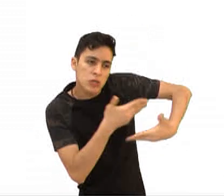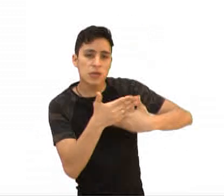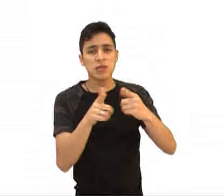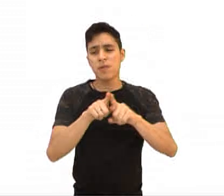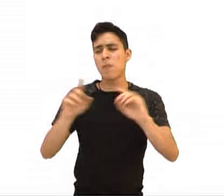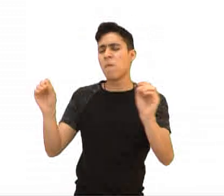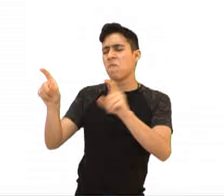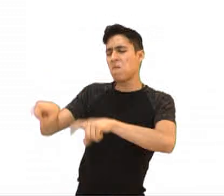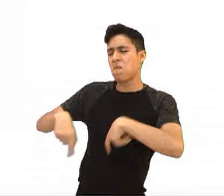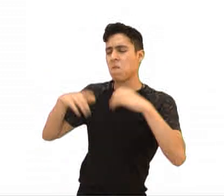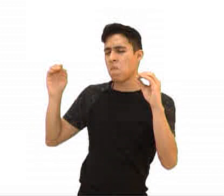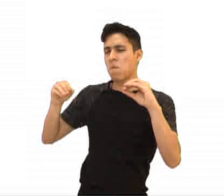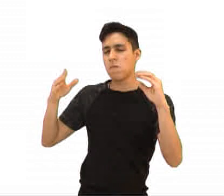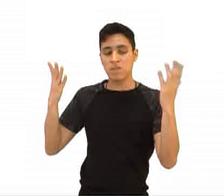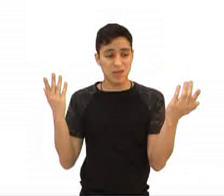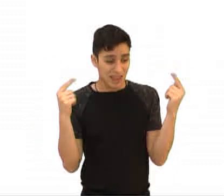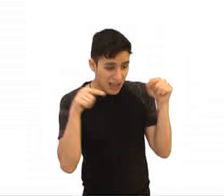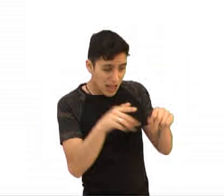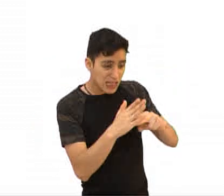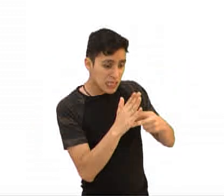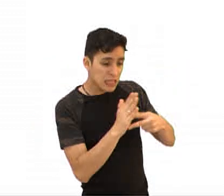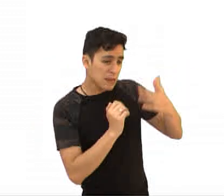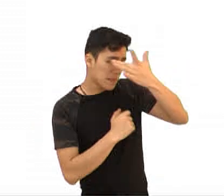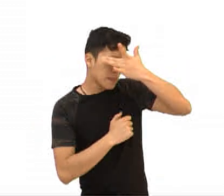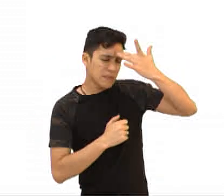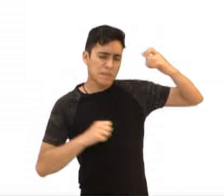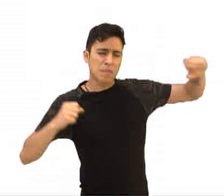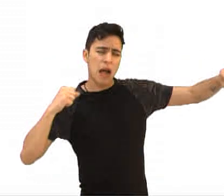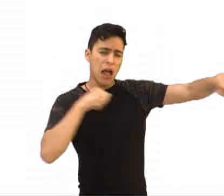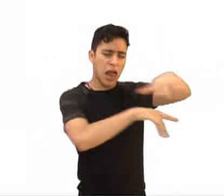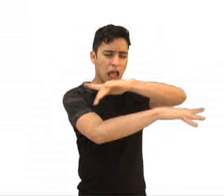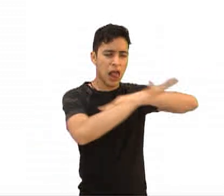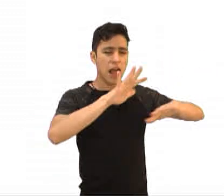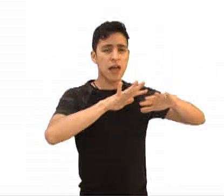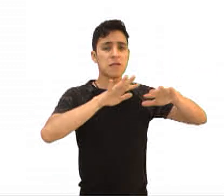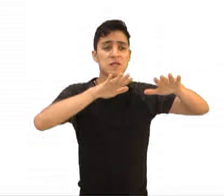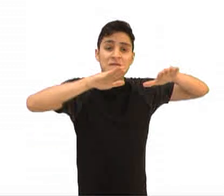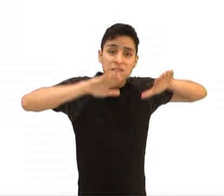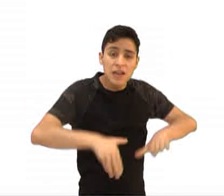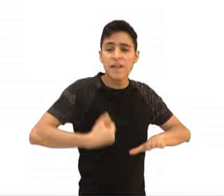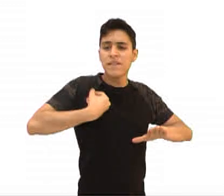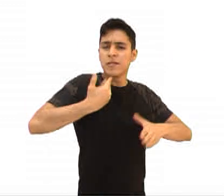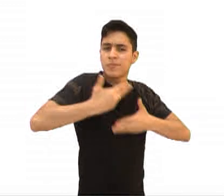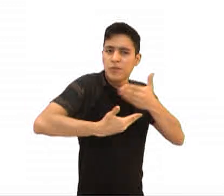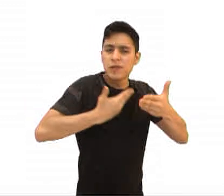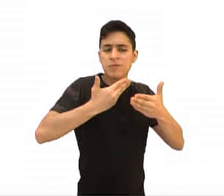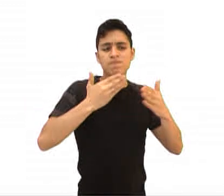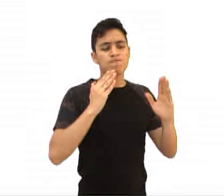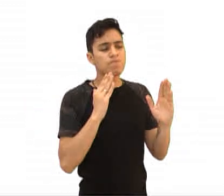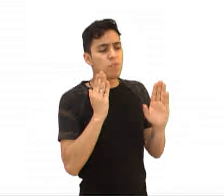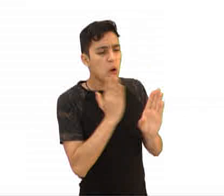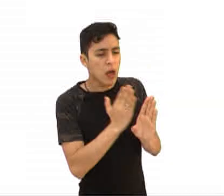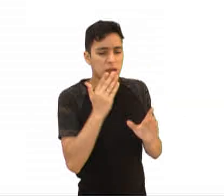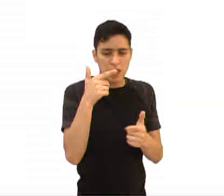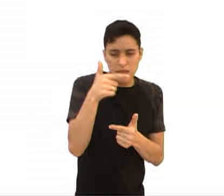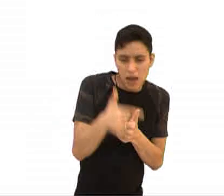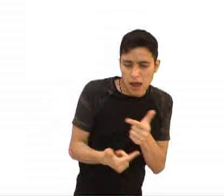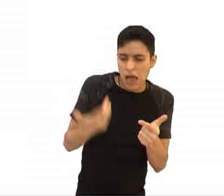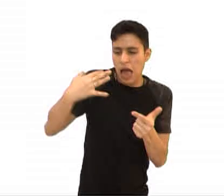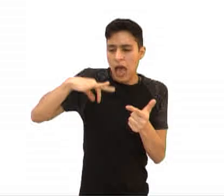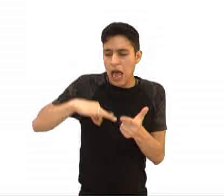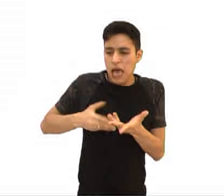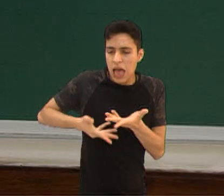E além de ser um grande aglomerado de pessoas que residem e sobrevivem dessas atividades econômicas. O trabalho do ser